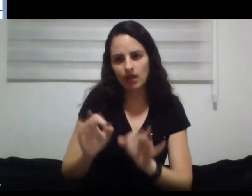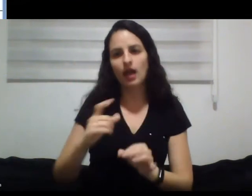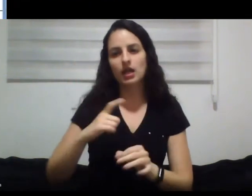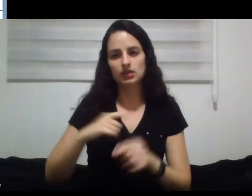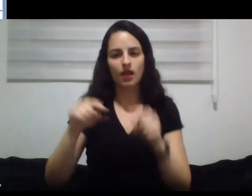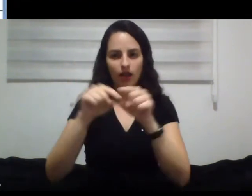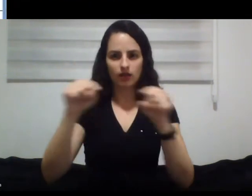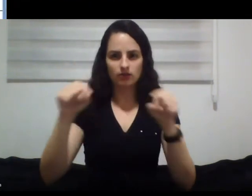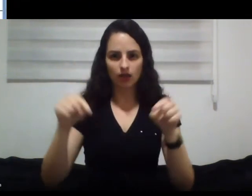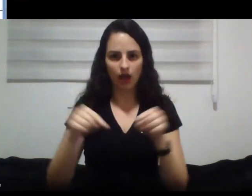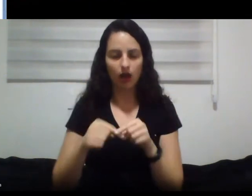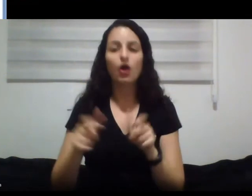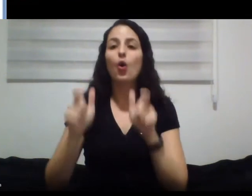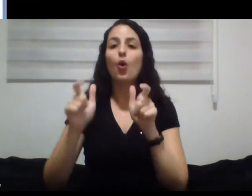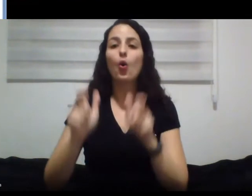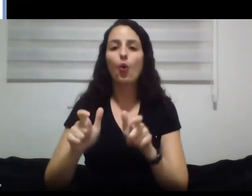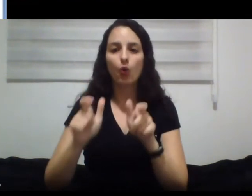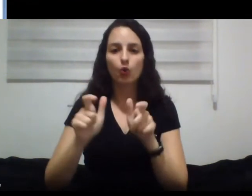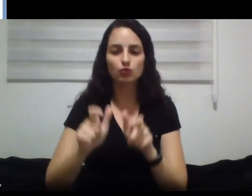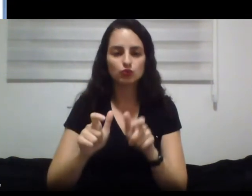E as atividades dos alunos.